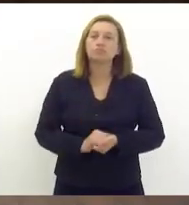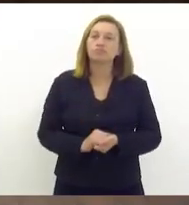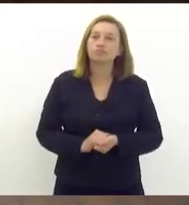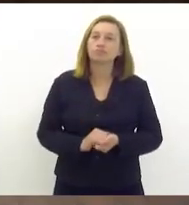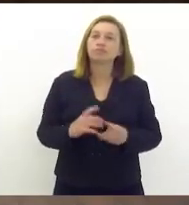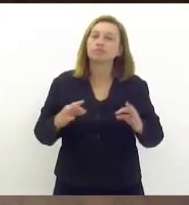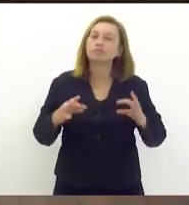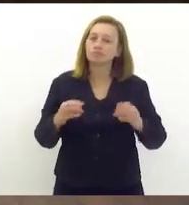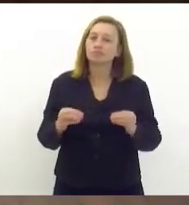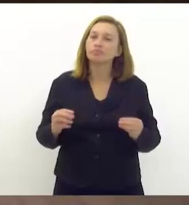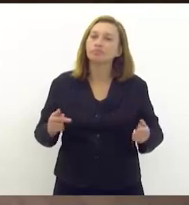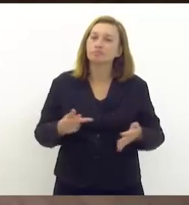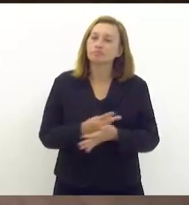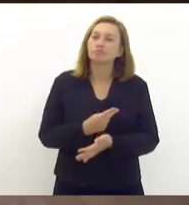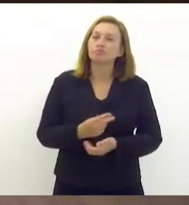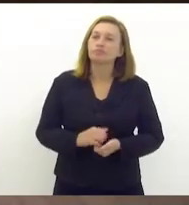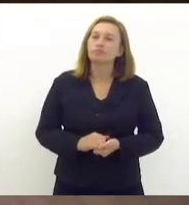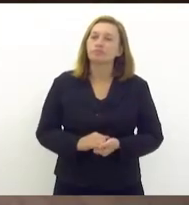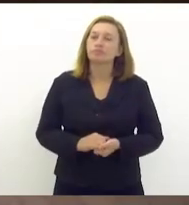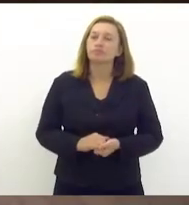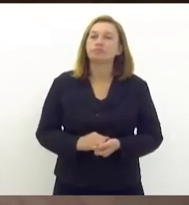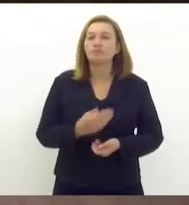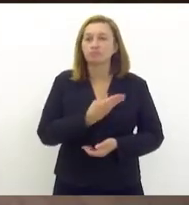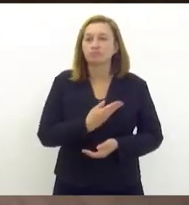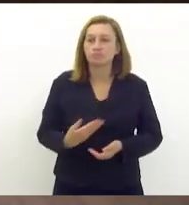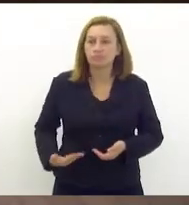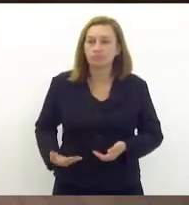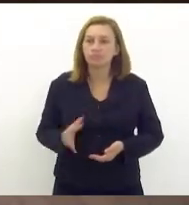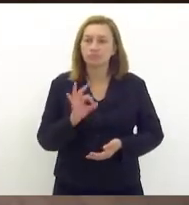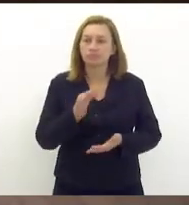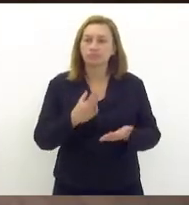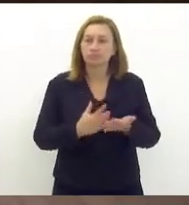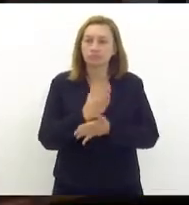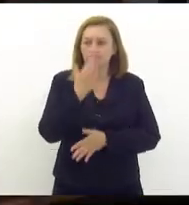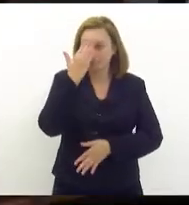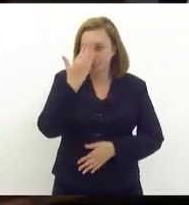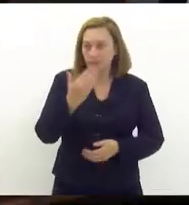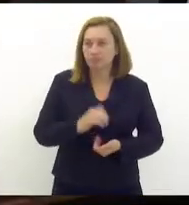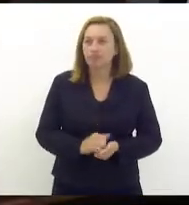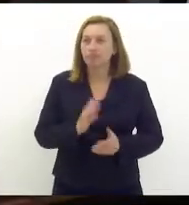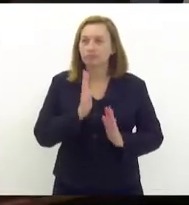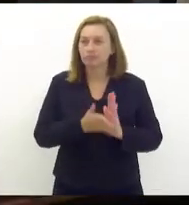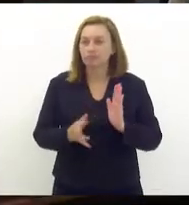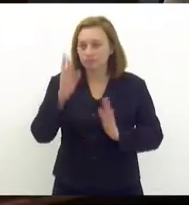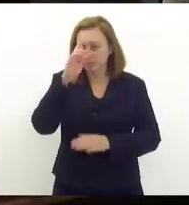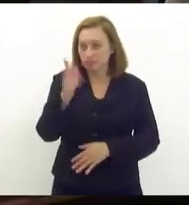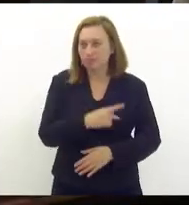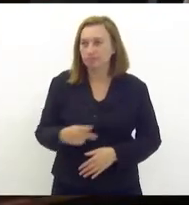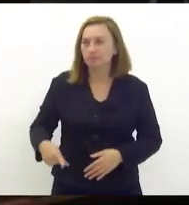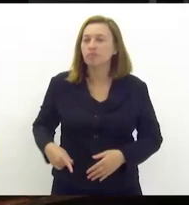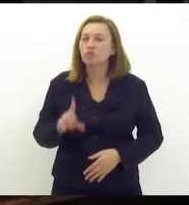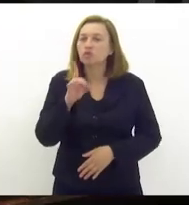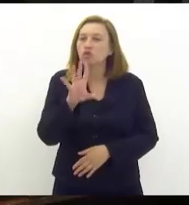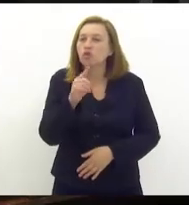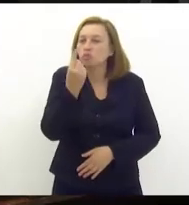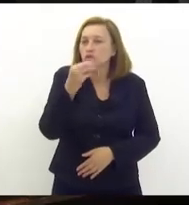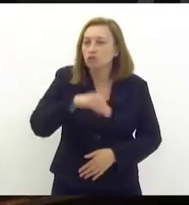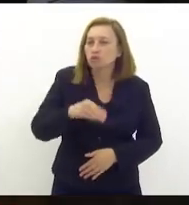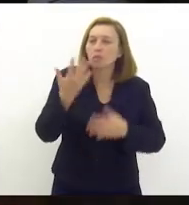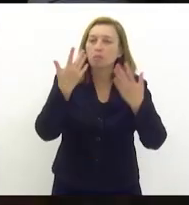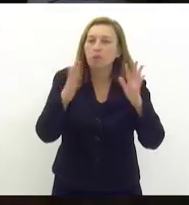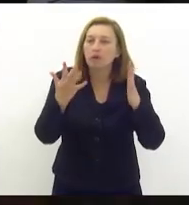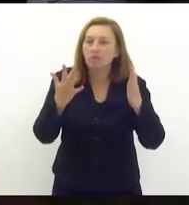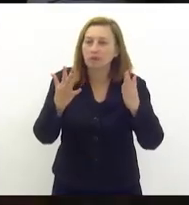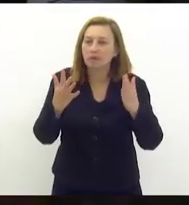que tudo possa correr bem o governador certamente vai sancionar muito obrigado eu quero só Parabéns